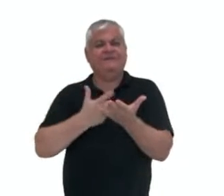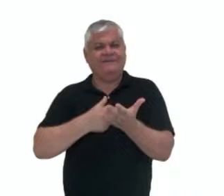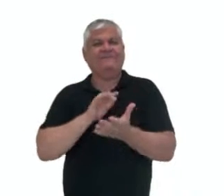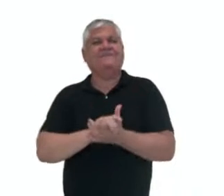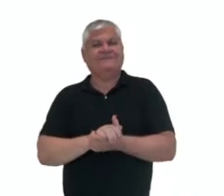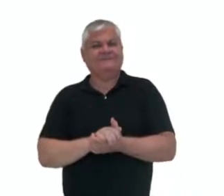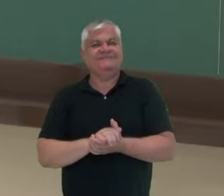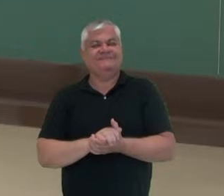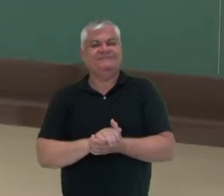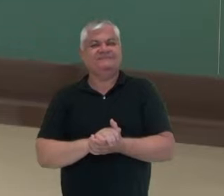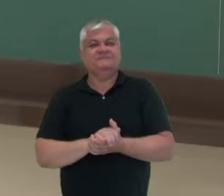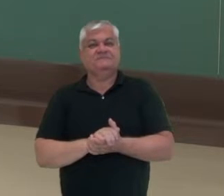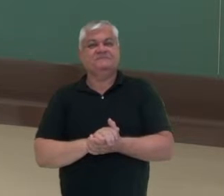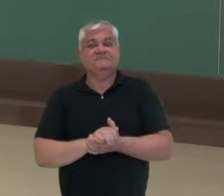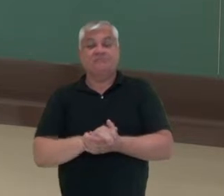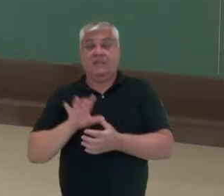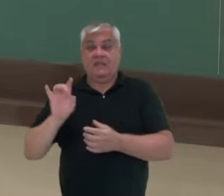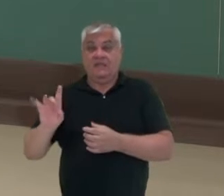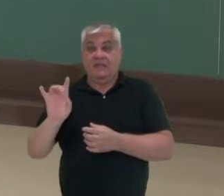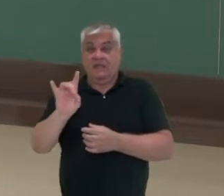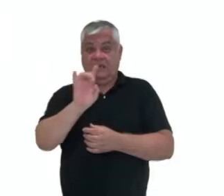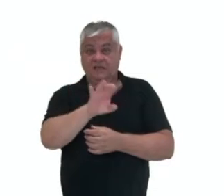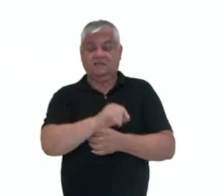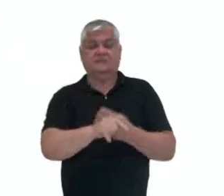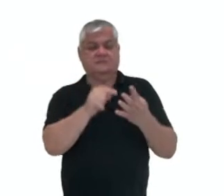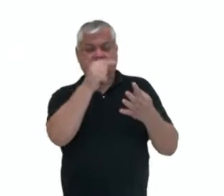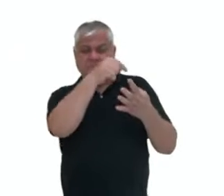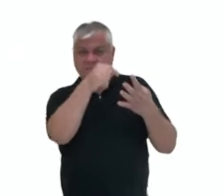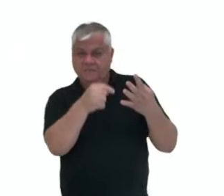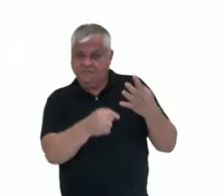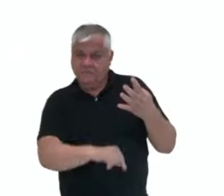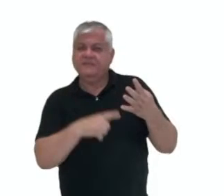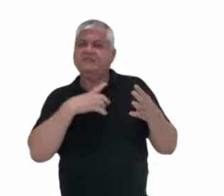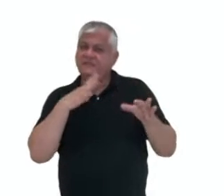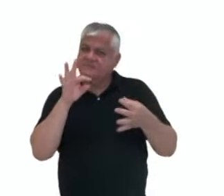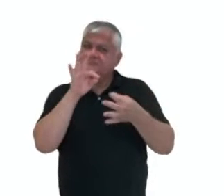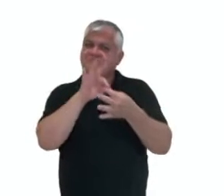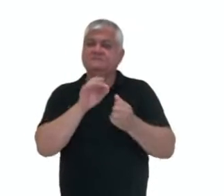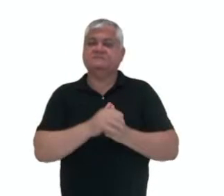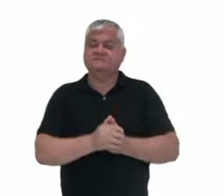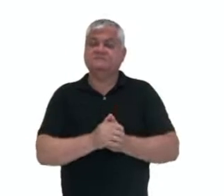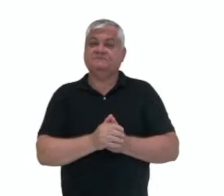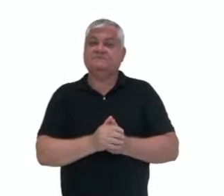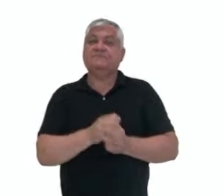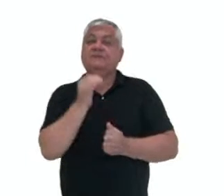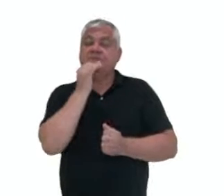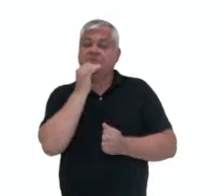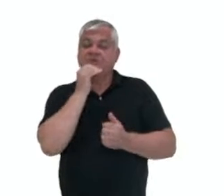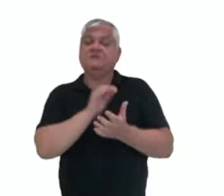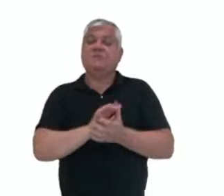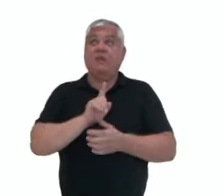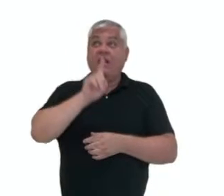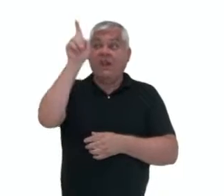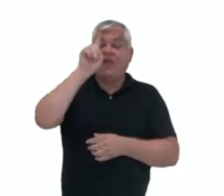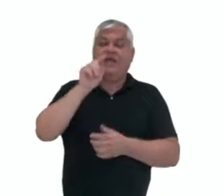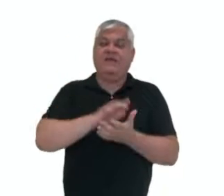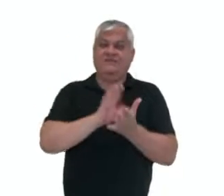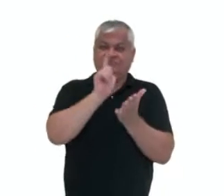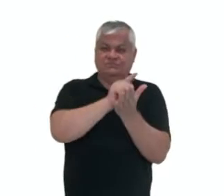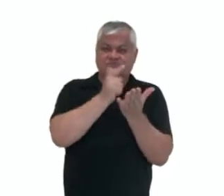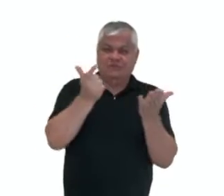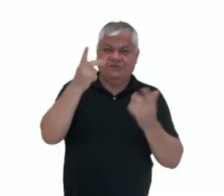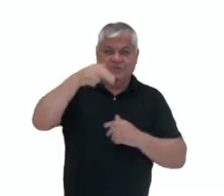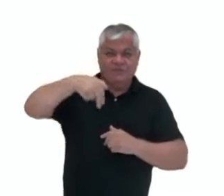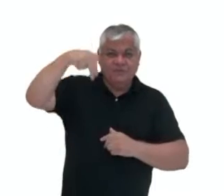elas. Cada uma traz ganhos específicos. O verso do Diário do Nordeste, também contagiado